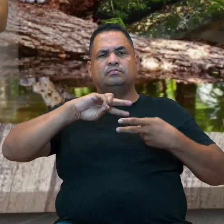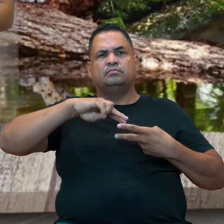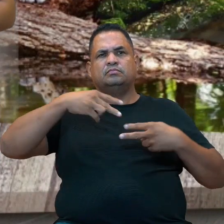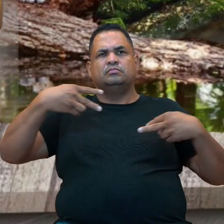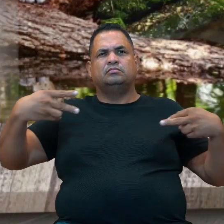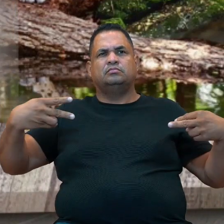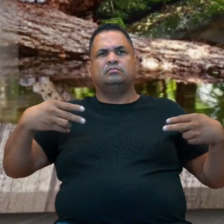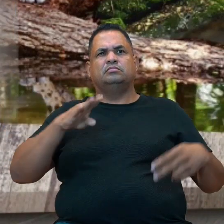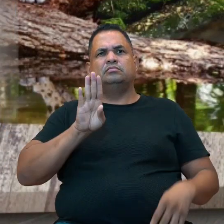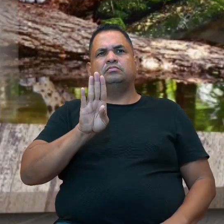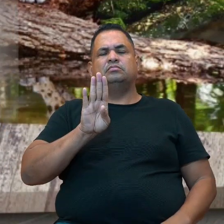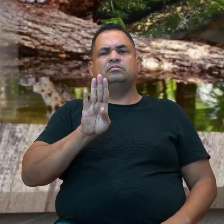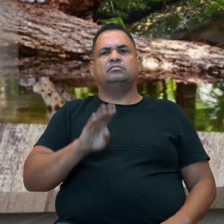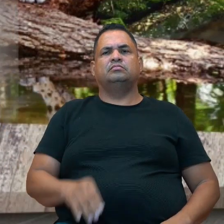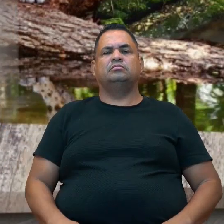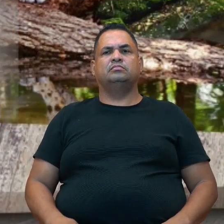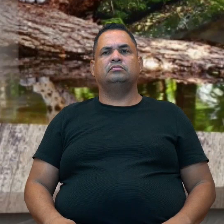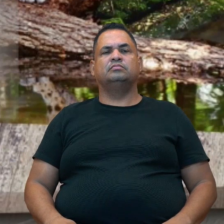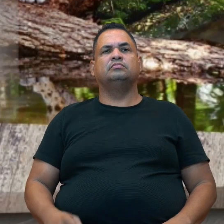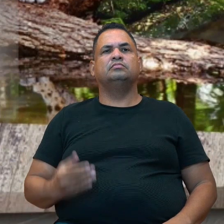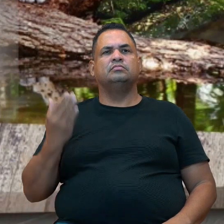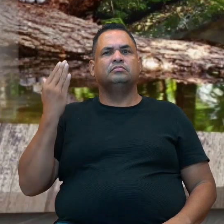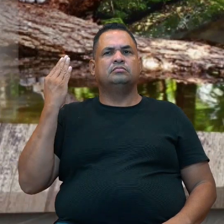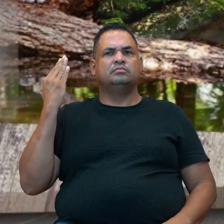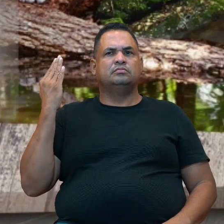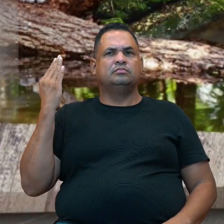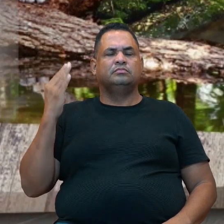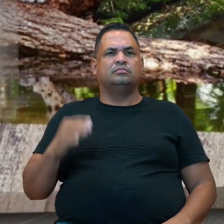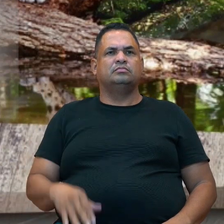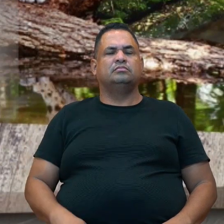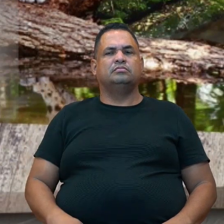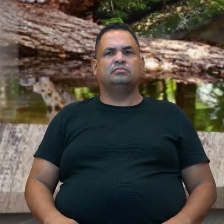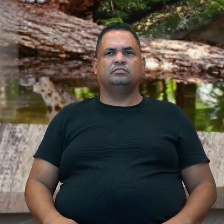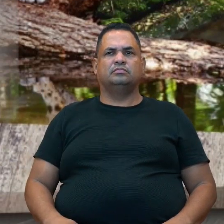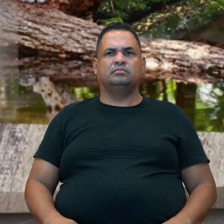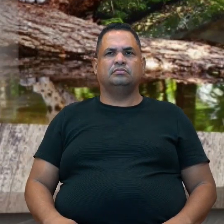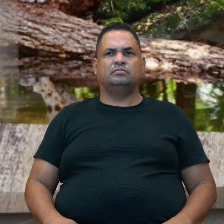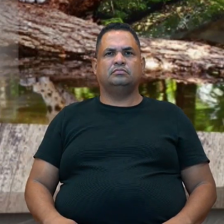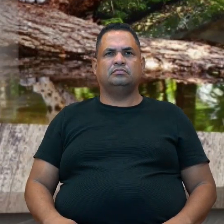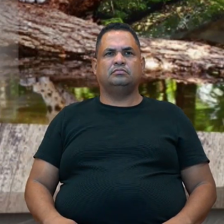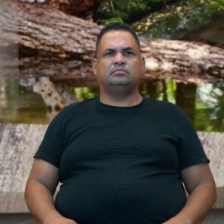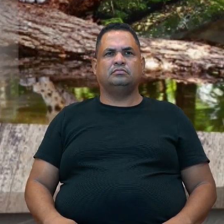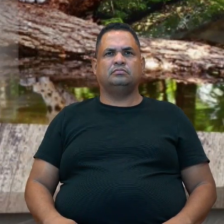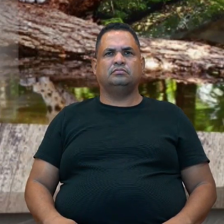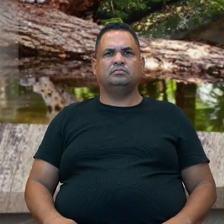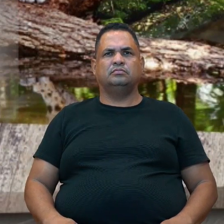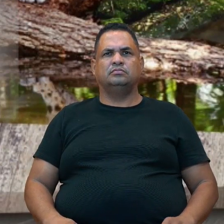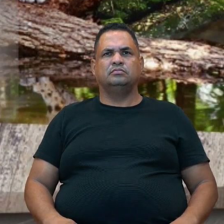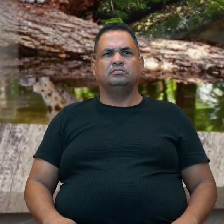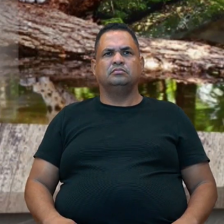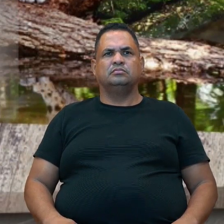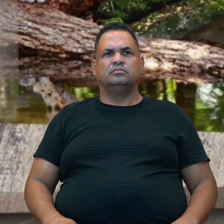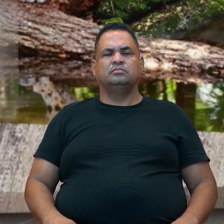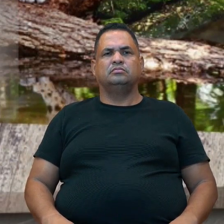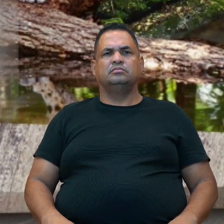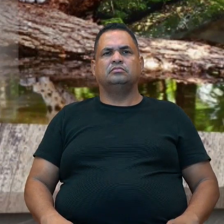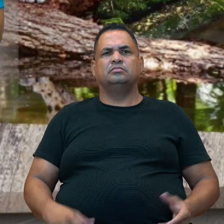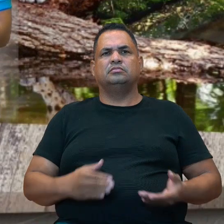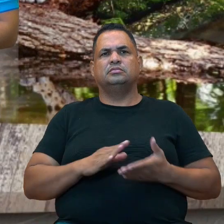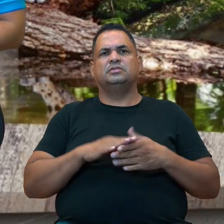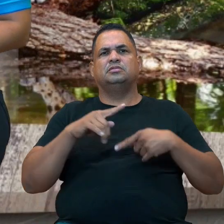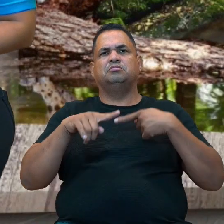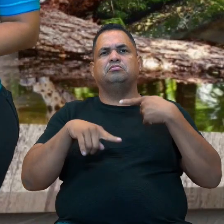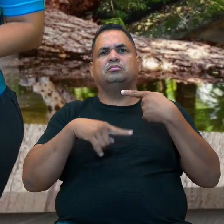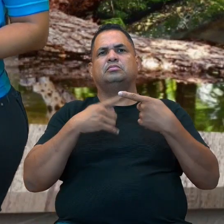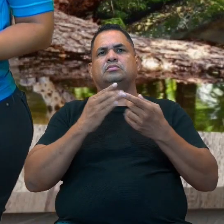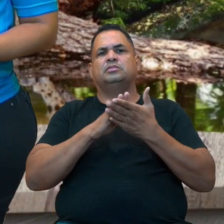o B? Aqui, duplicou o material genético, aí o citoplasma vai ser duplicado também e vai chegar até se